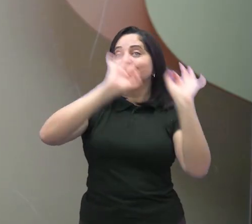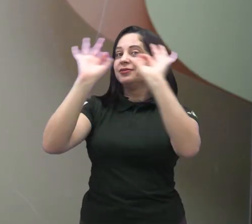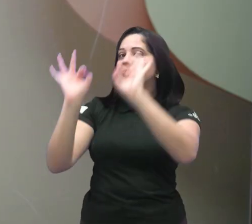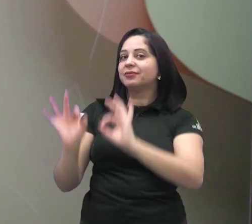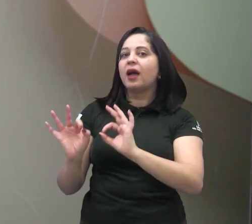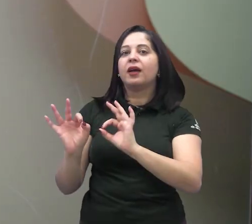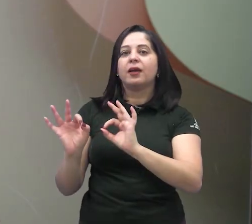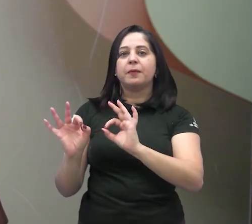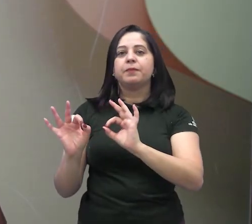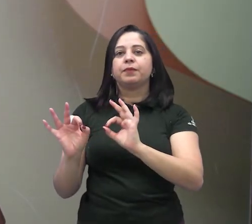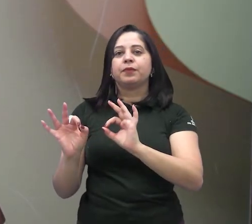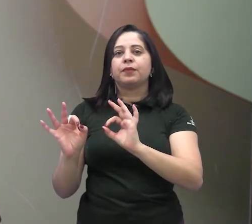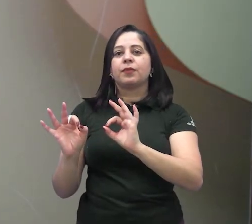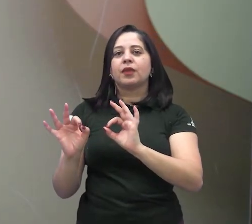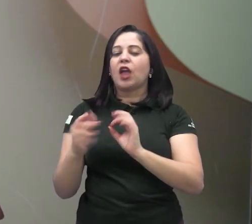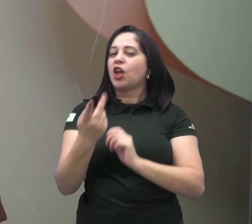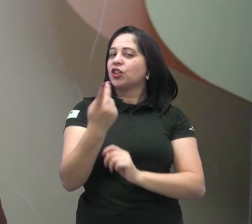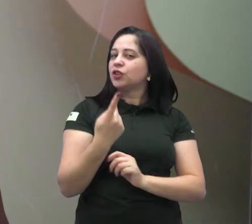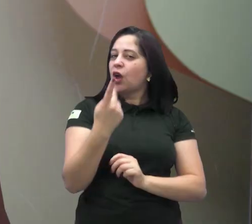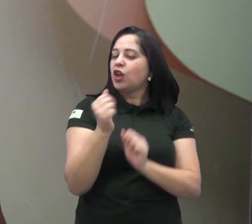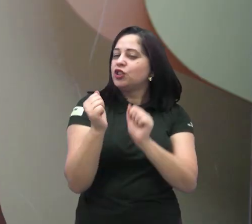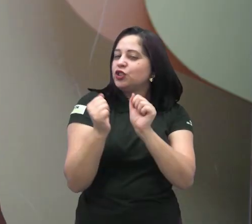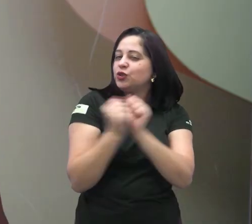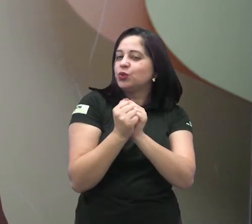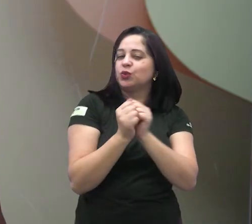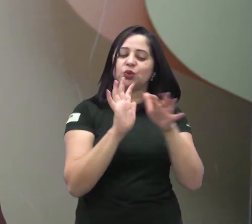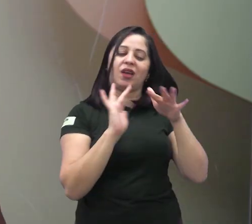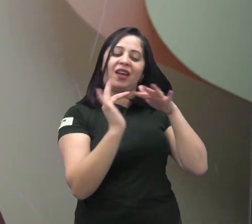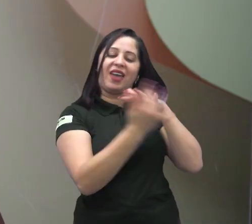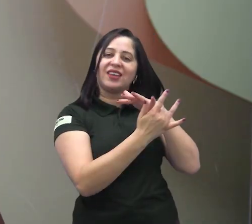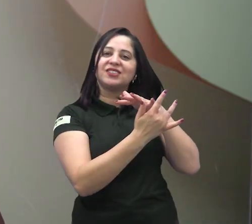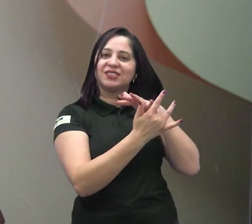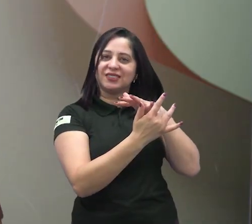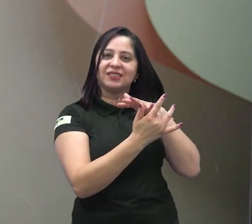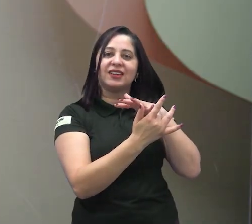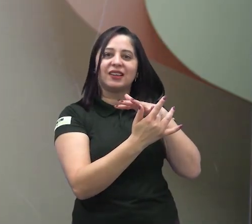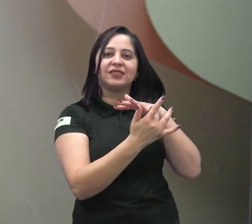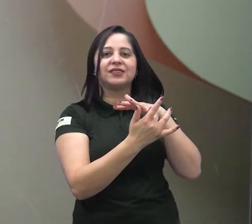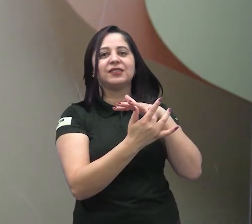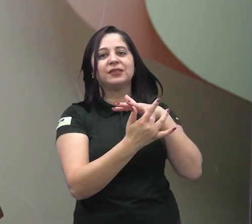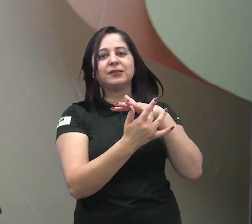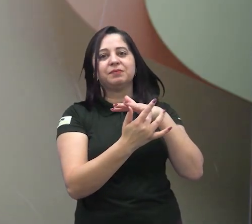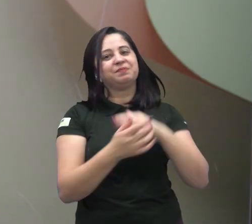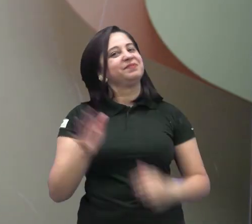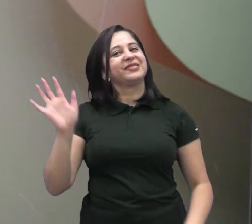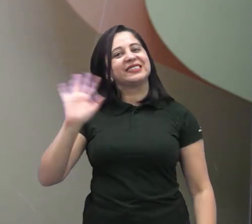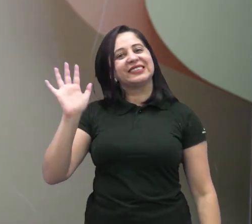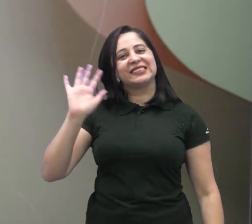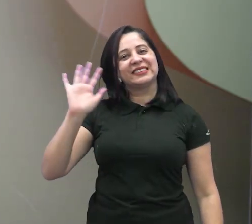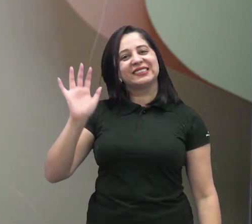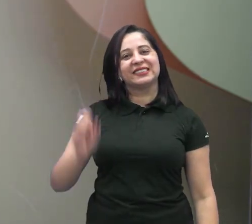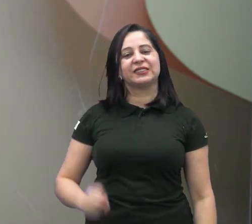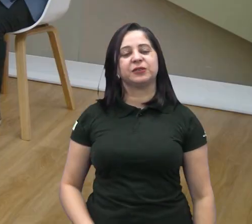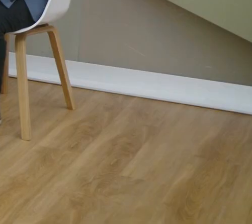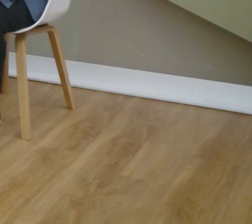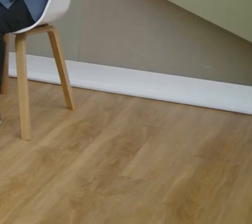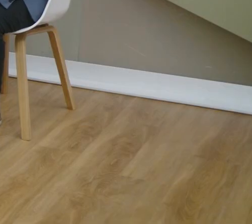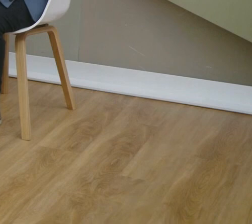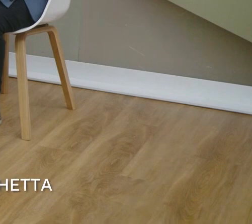programa. A gente continua juntinhos aí por meio das redes sociais da TV Câmara e até mais!